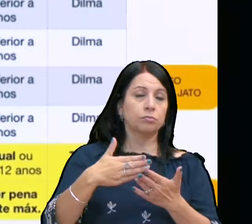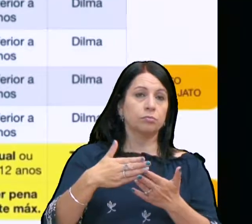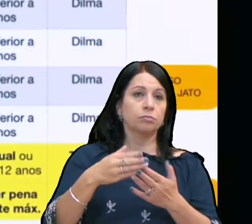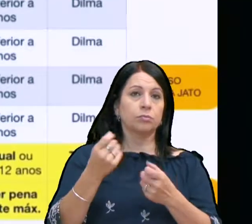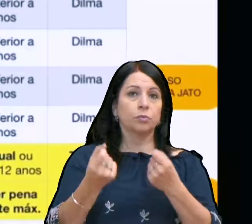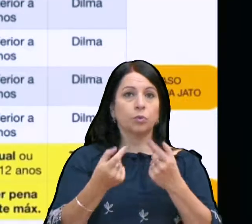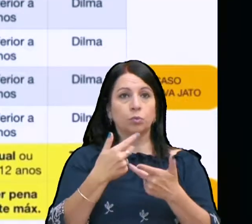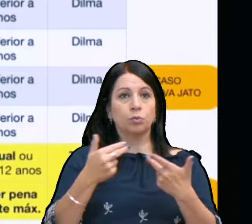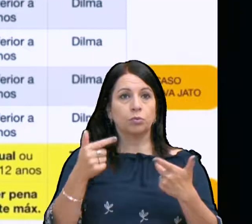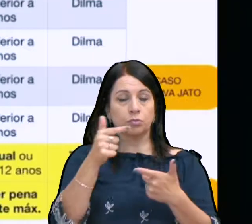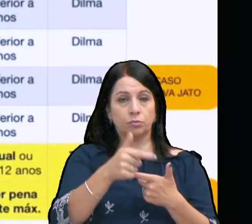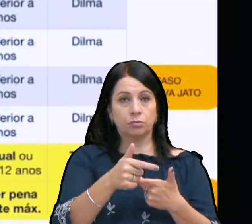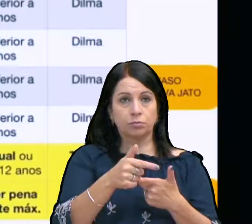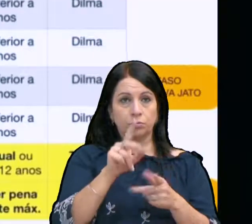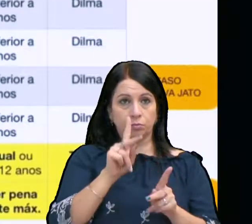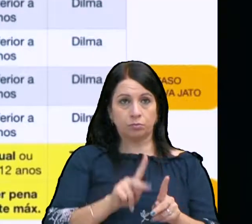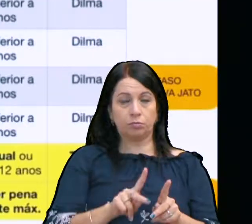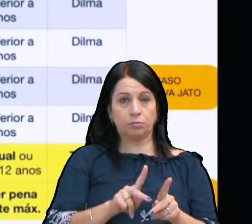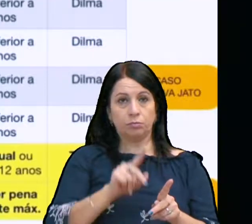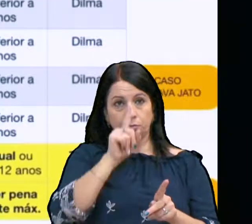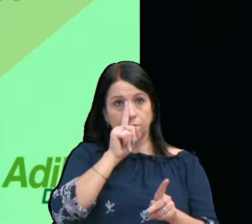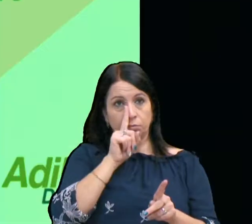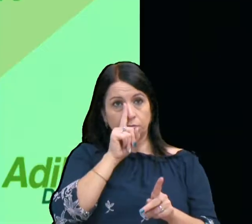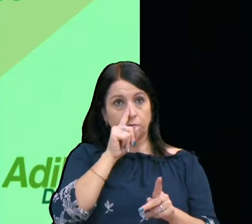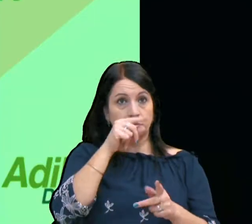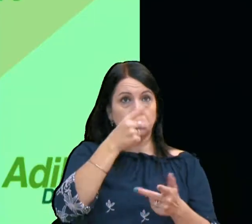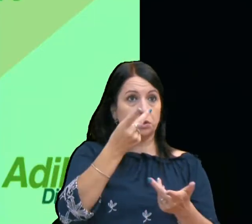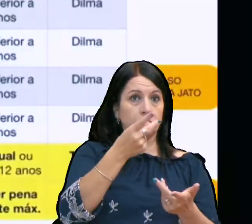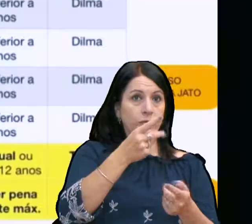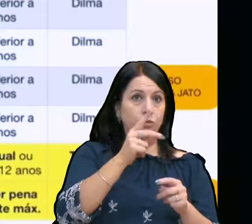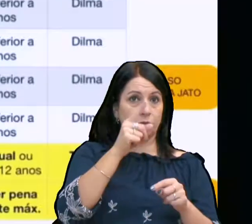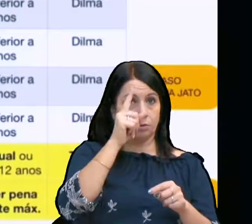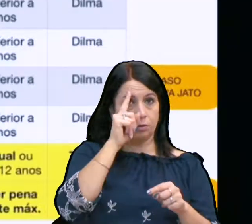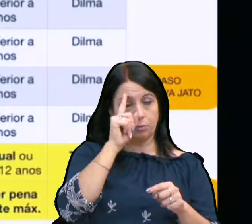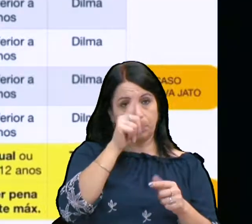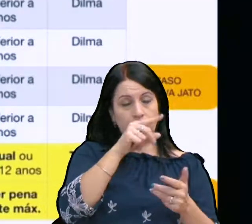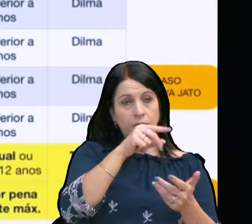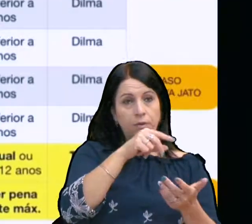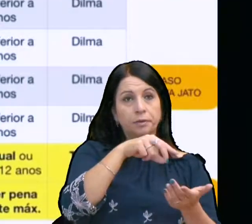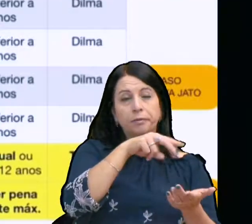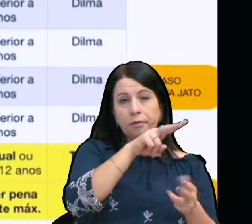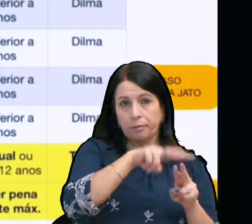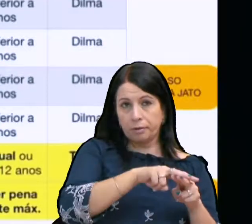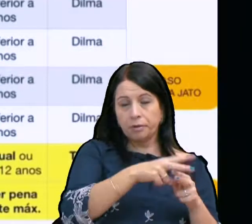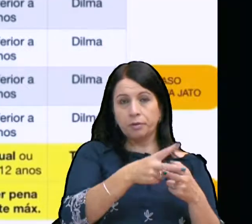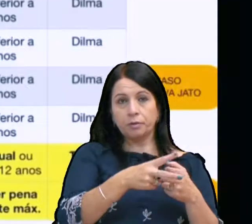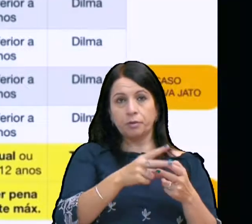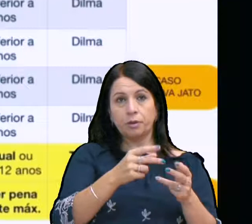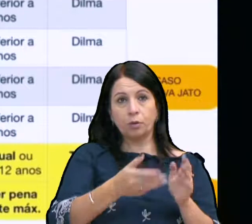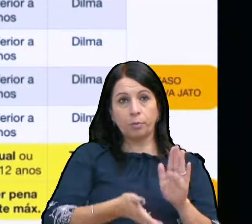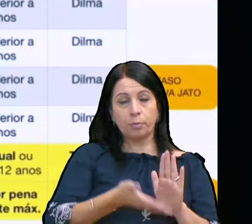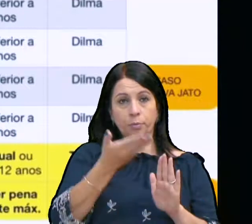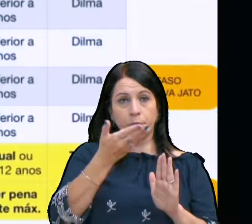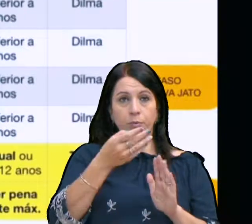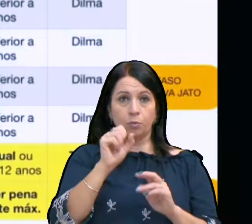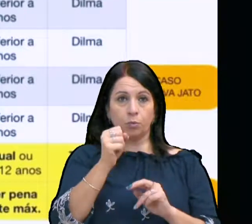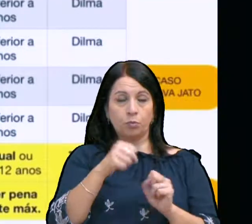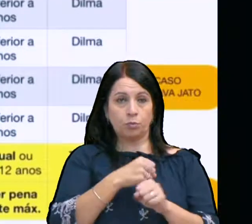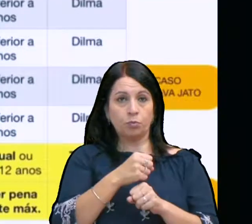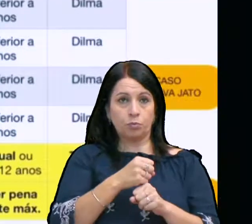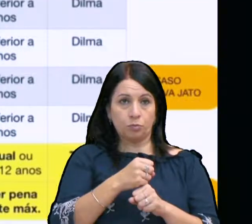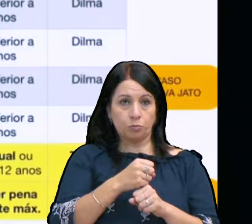alguns companheiros a ter risco de condenação. Aí já aumenta para 8